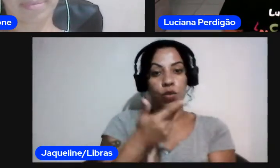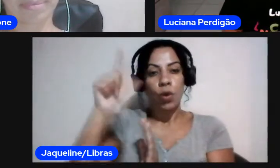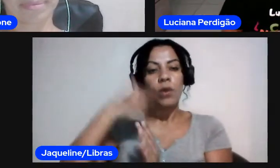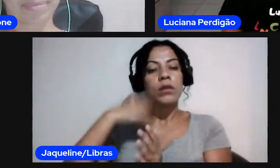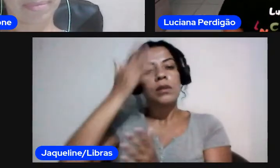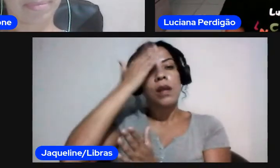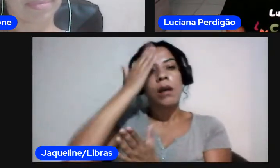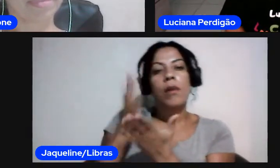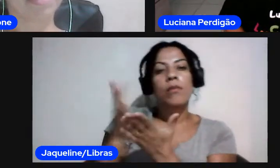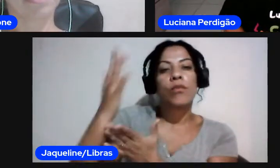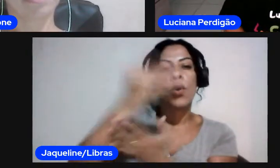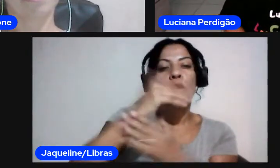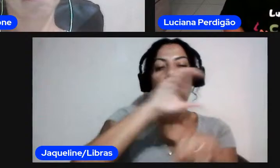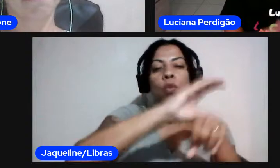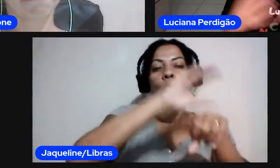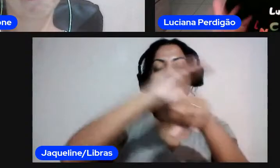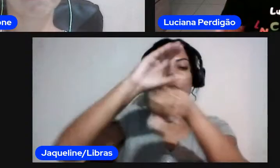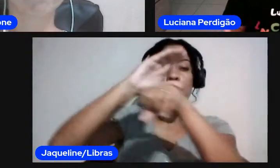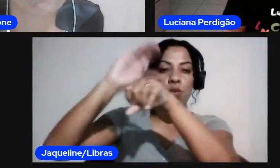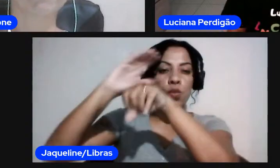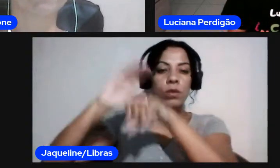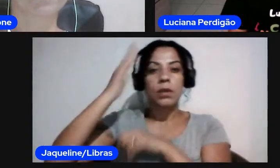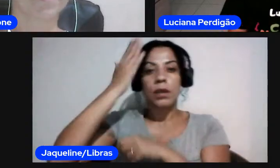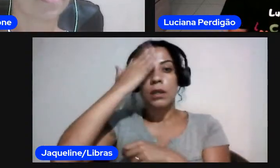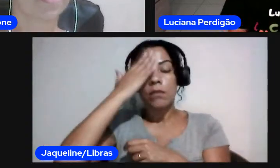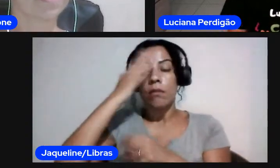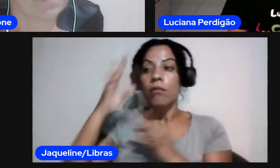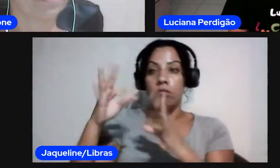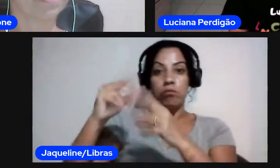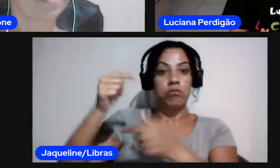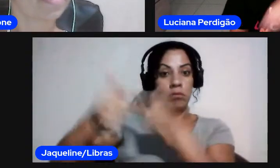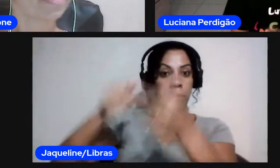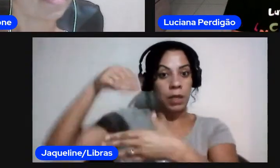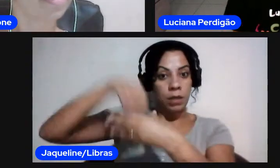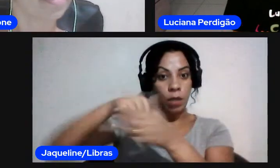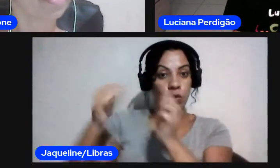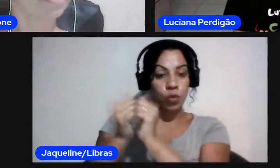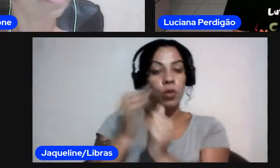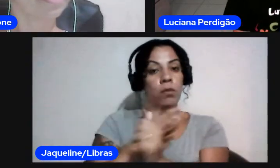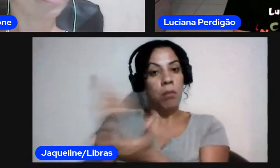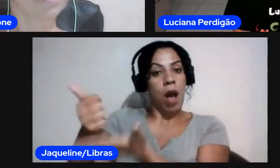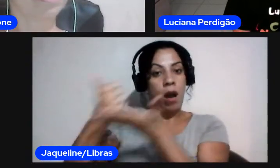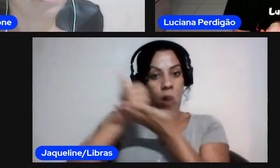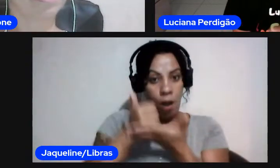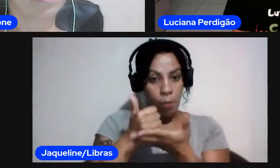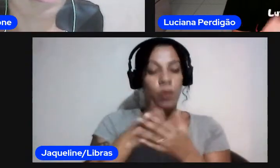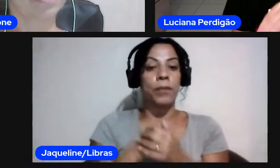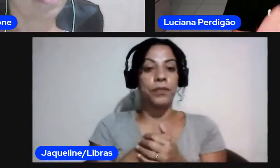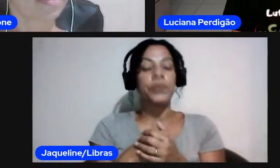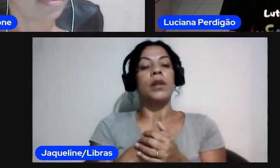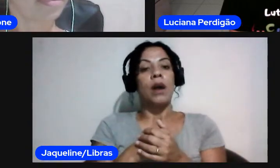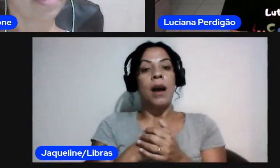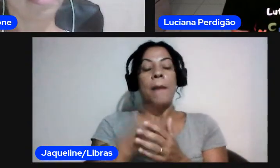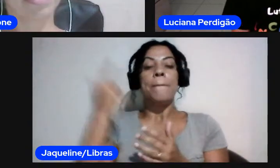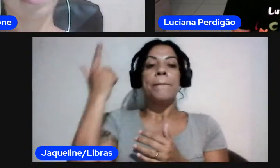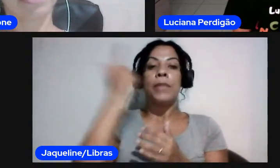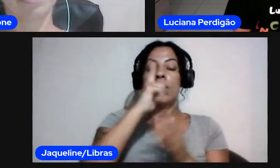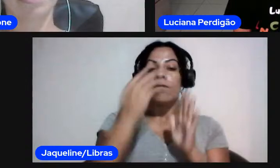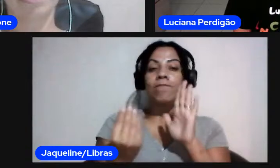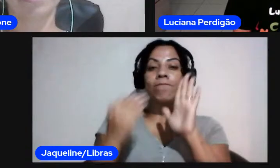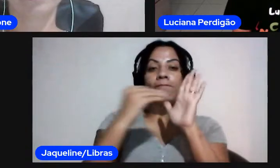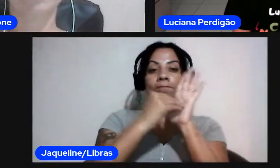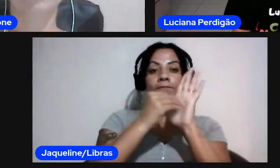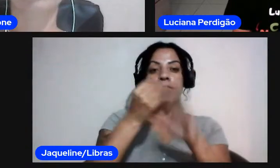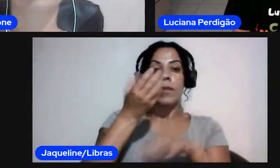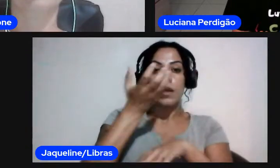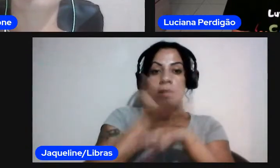e todo mundo super apoiou. E aí, para entrar na grade, o único pré-requisito que eu